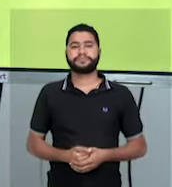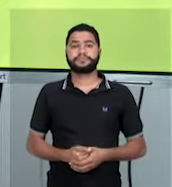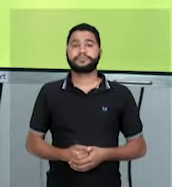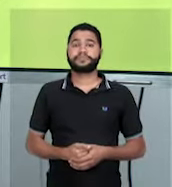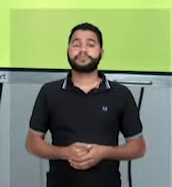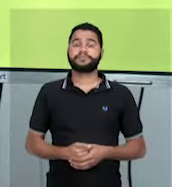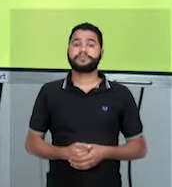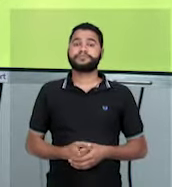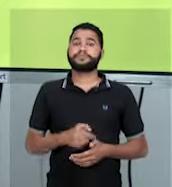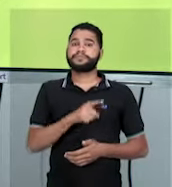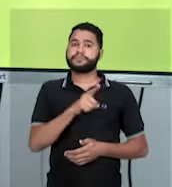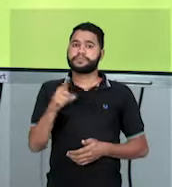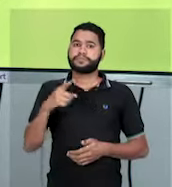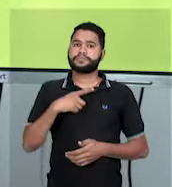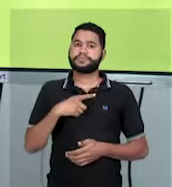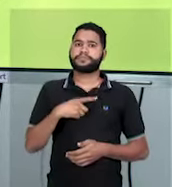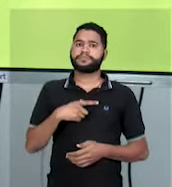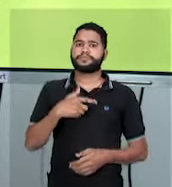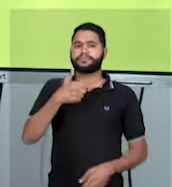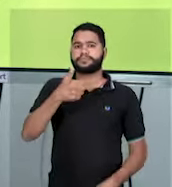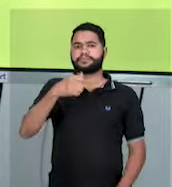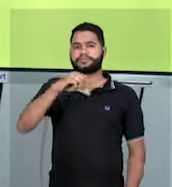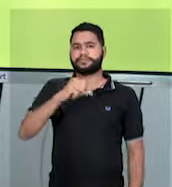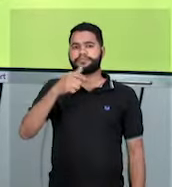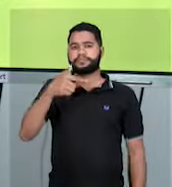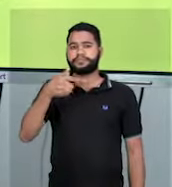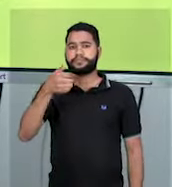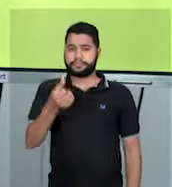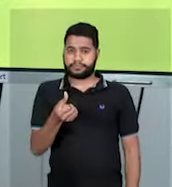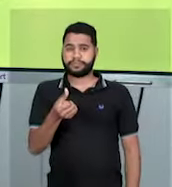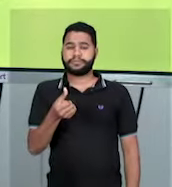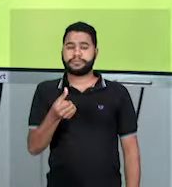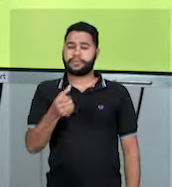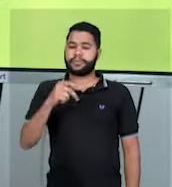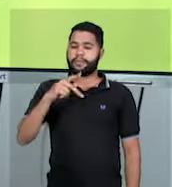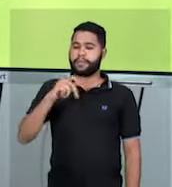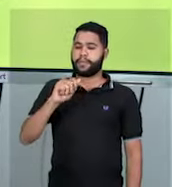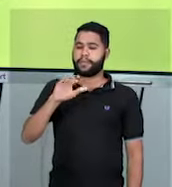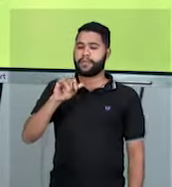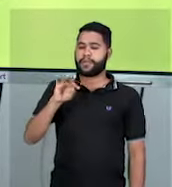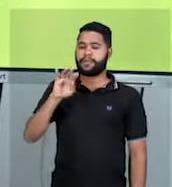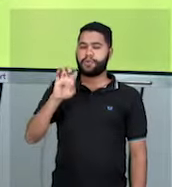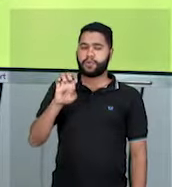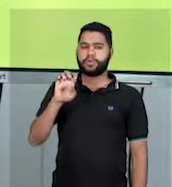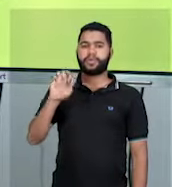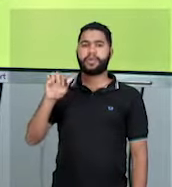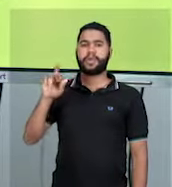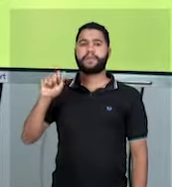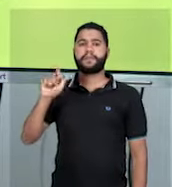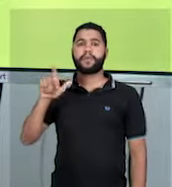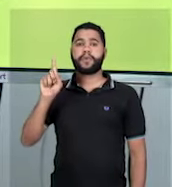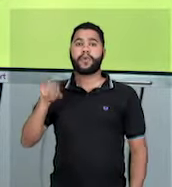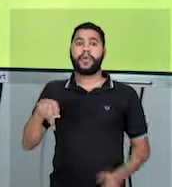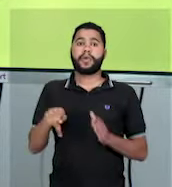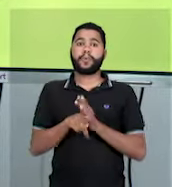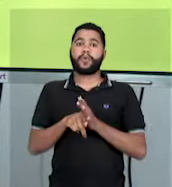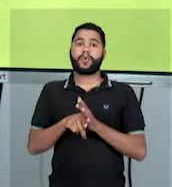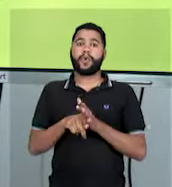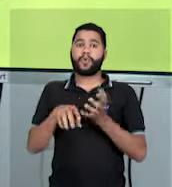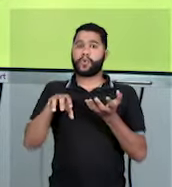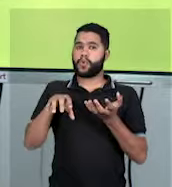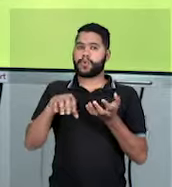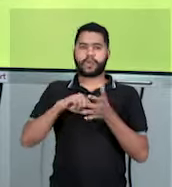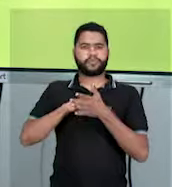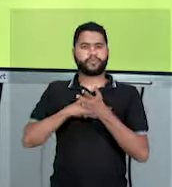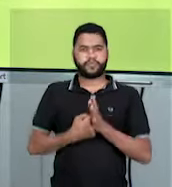Então você tem em 76, né, quando tem o Pacote de Abril, o fechamento do Congresso, a criação dos chamados